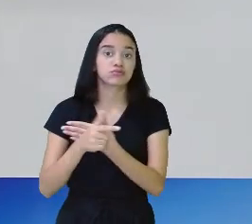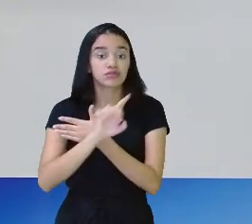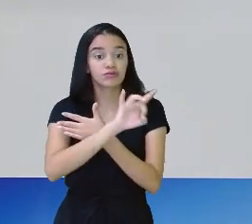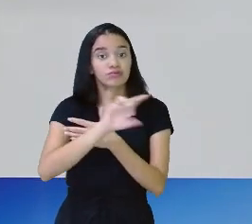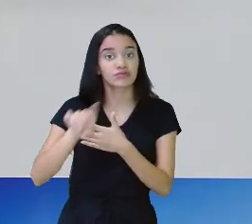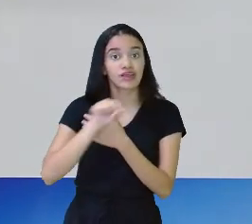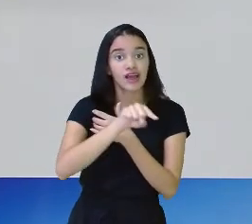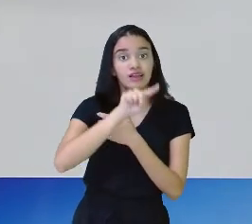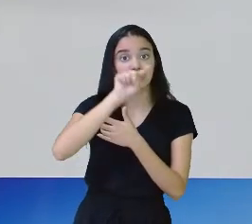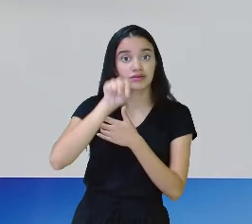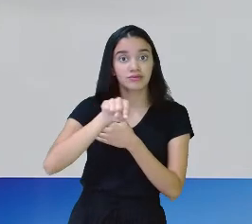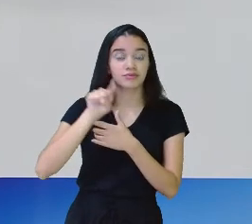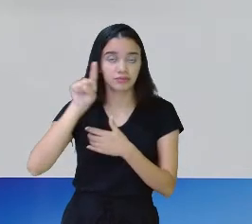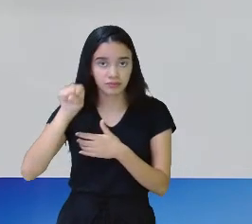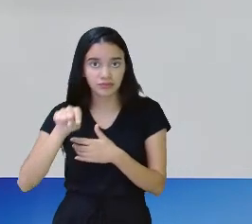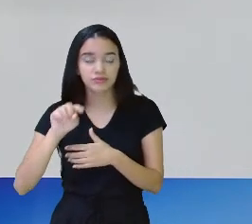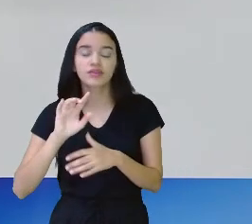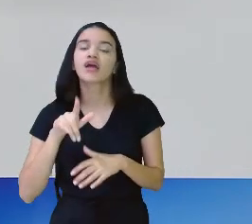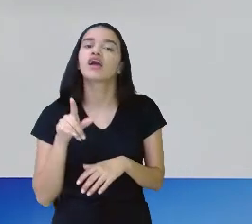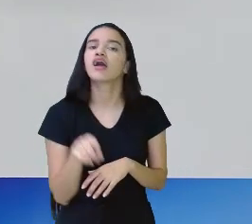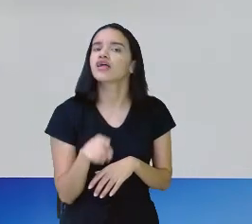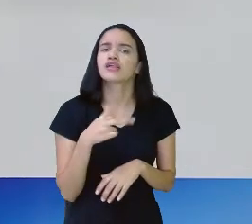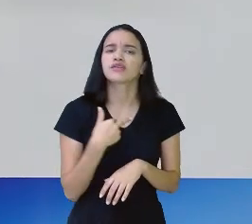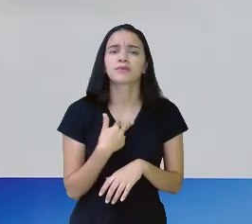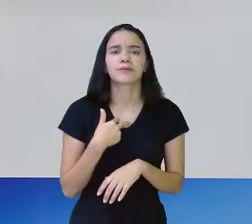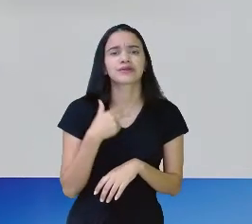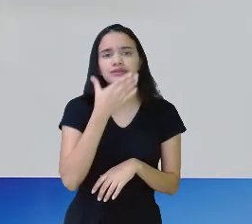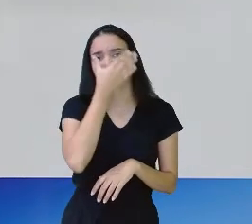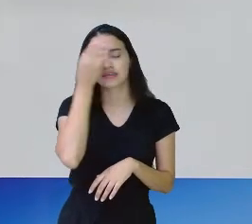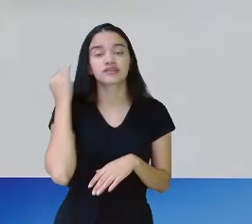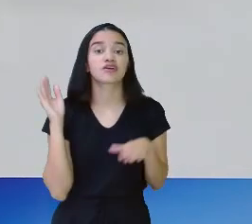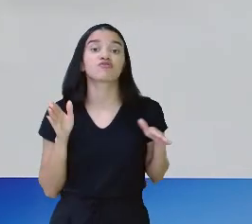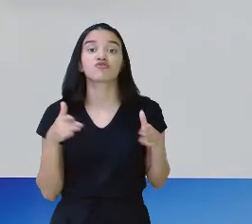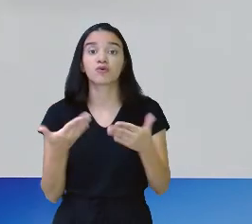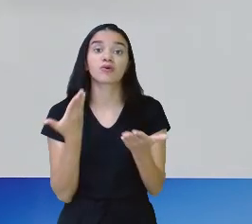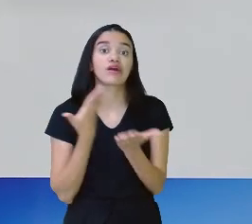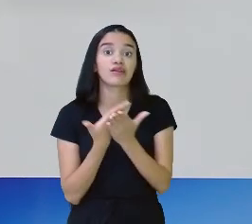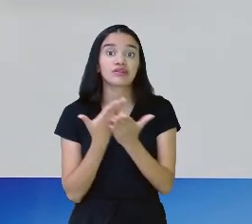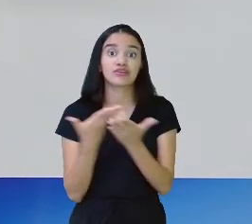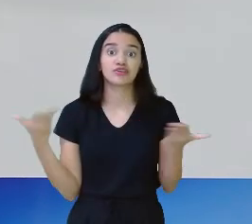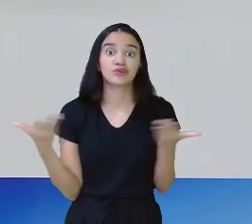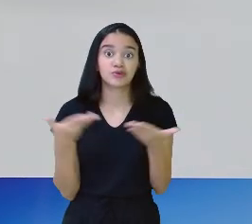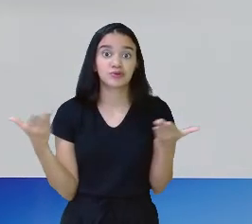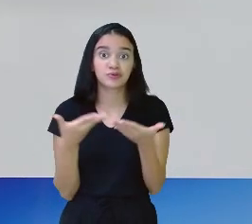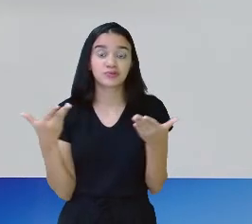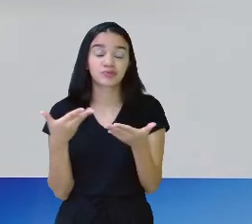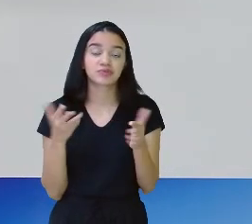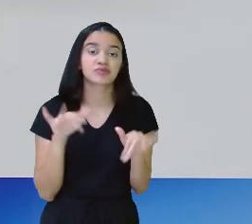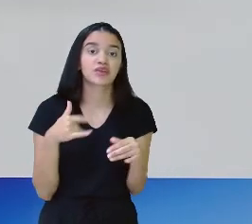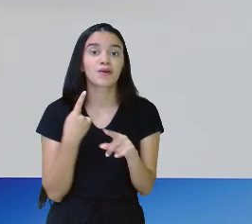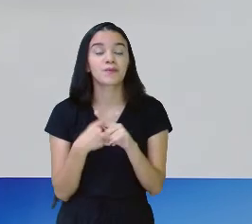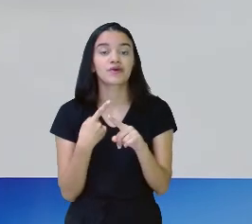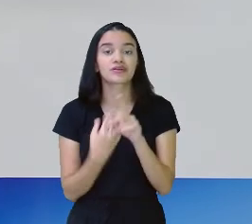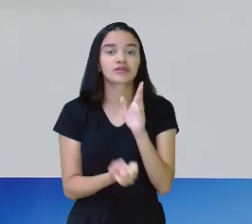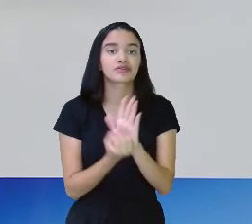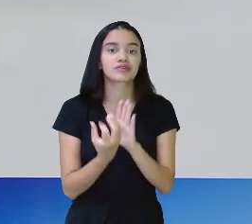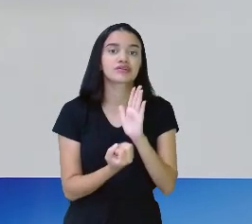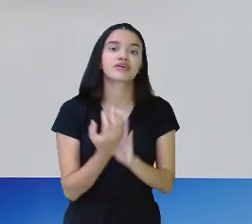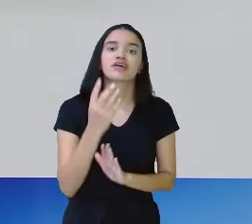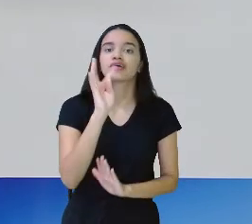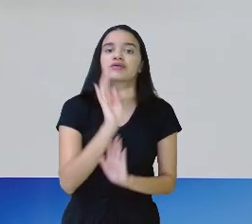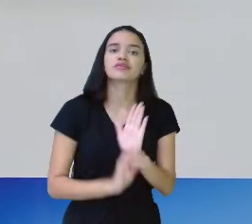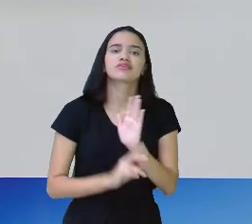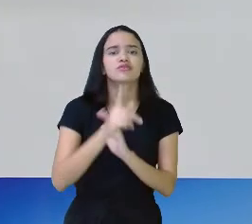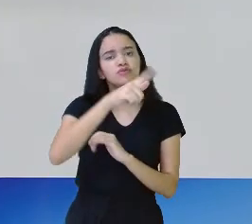dos sinais de pontuação. Isso não pode esquecer o foco da aula de hoje, tá certo? Até porque, na hora de produzir um texto,